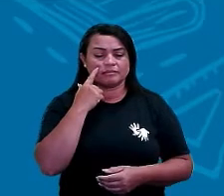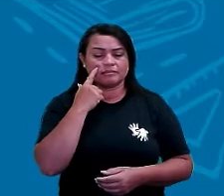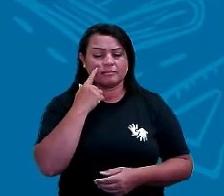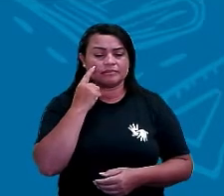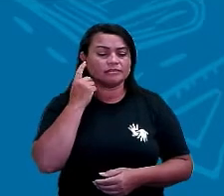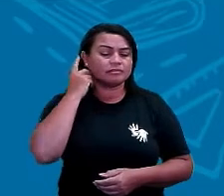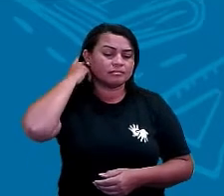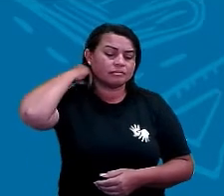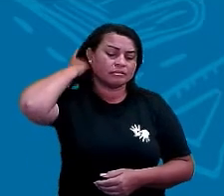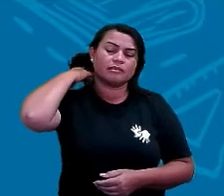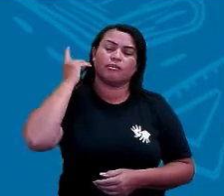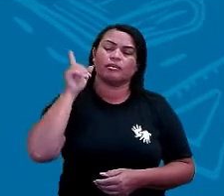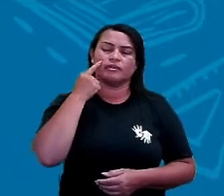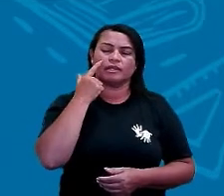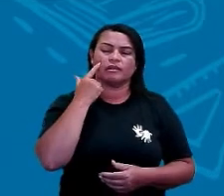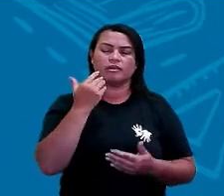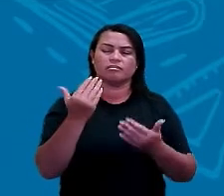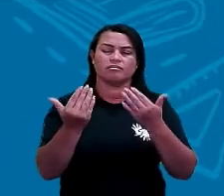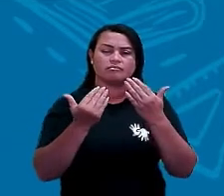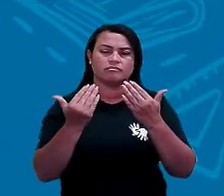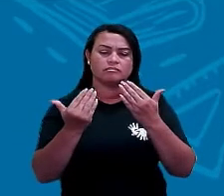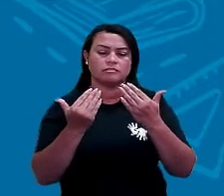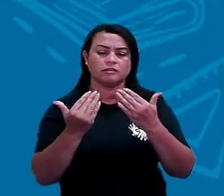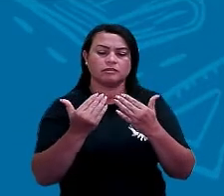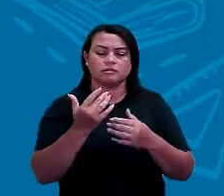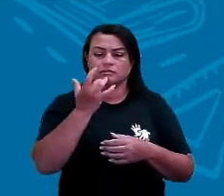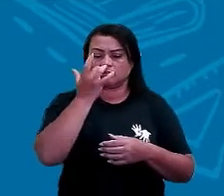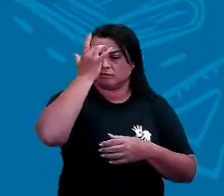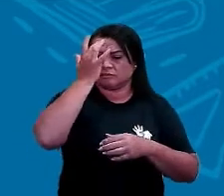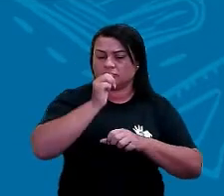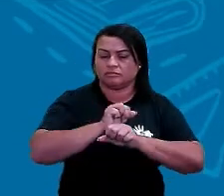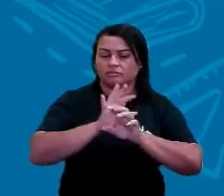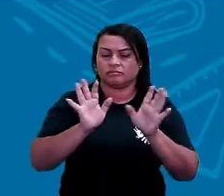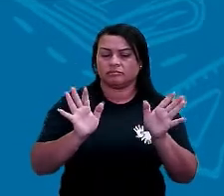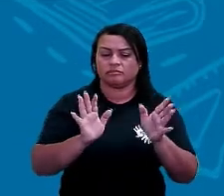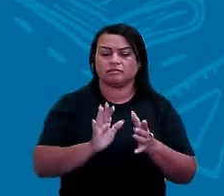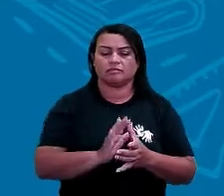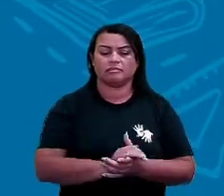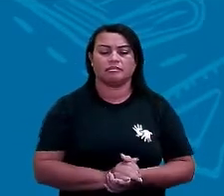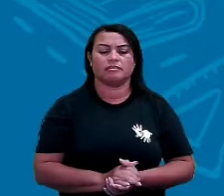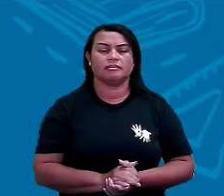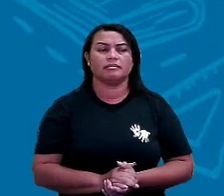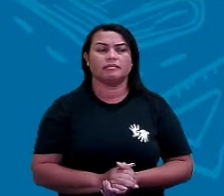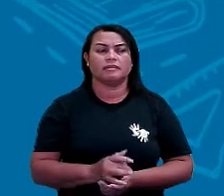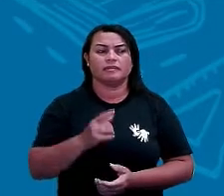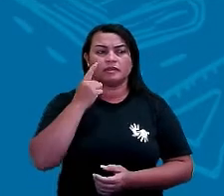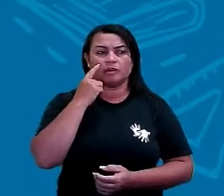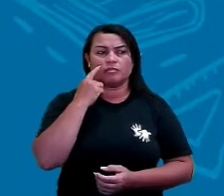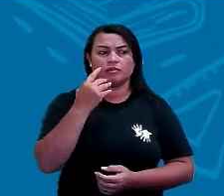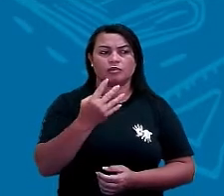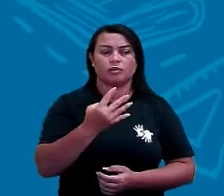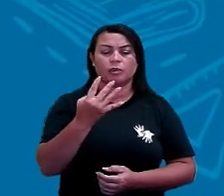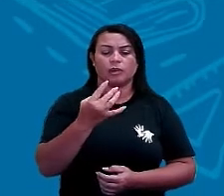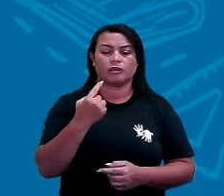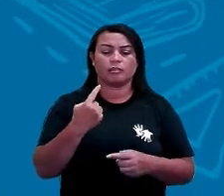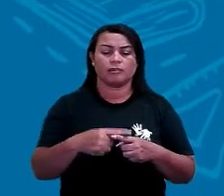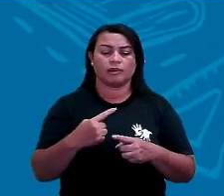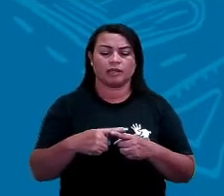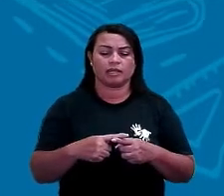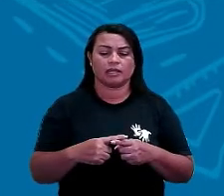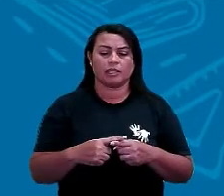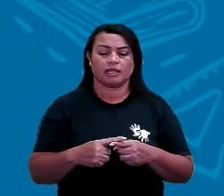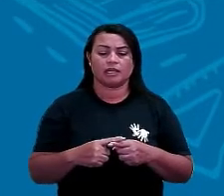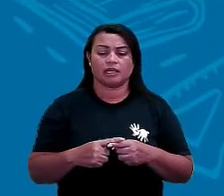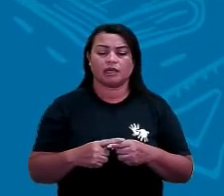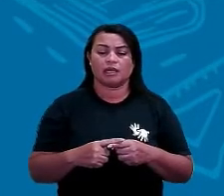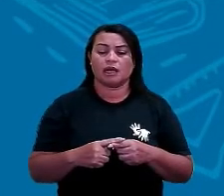a gente vai fazer essa associação para ficar mais claro. Vamos seguir aqui para o quarto porquê.